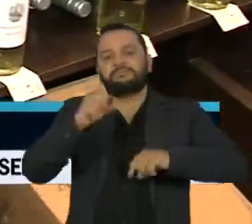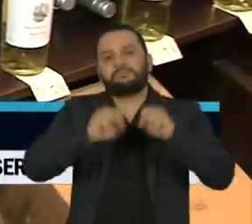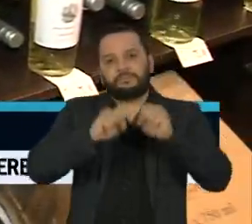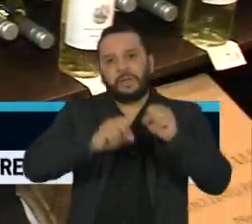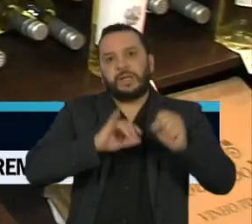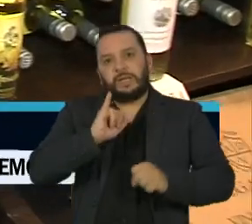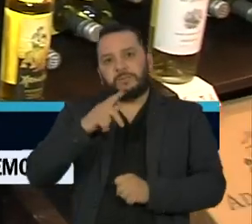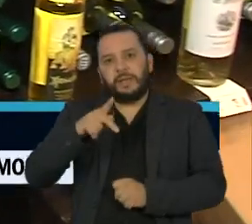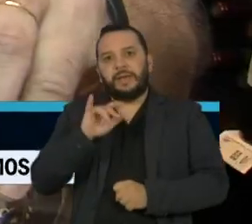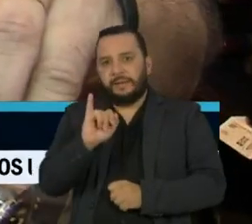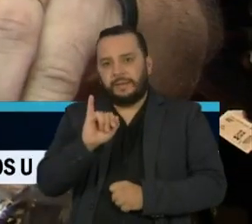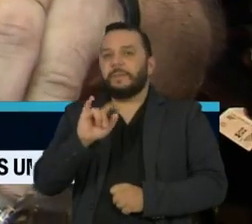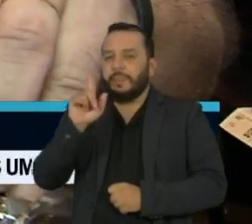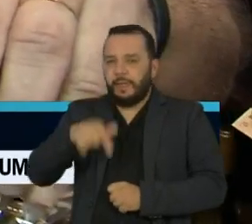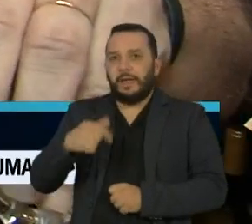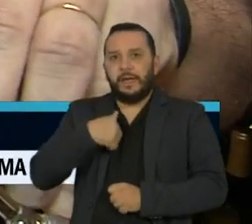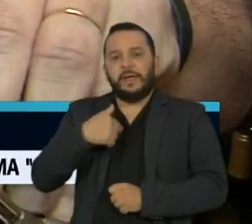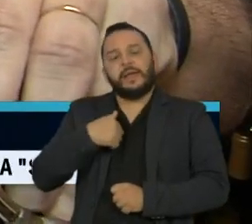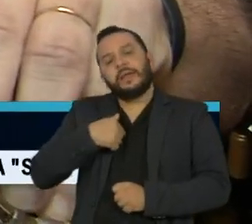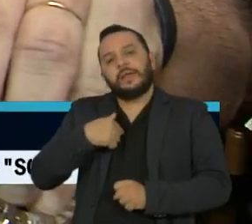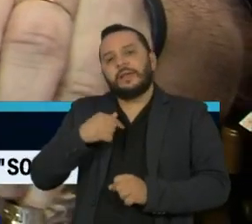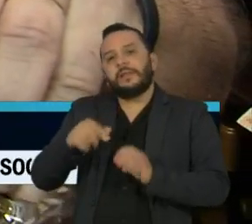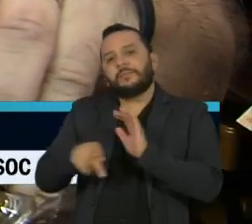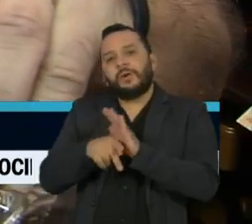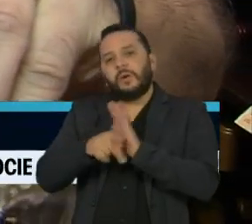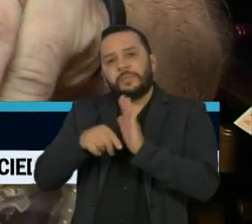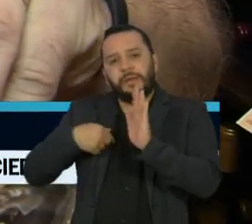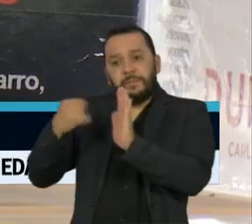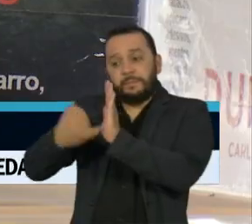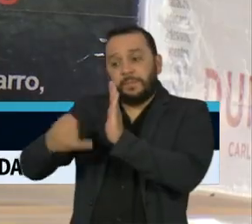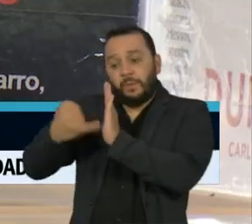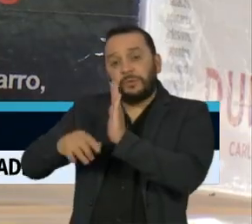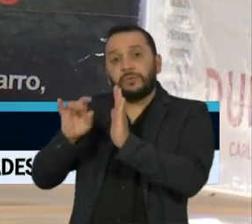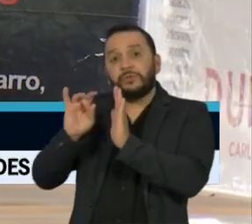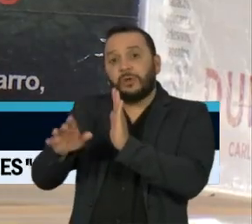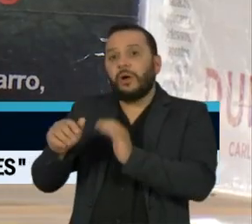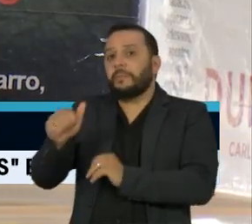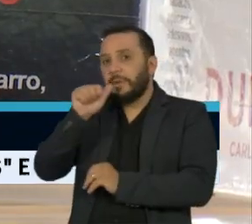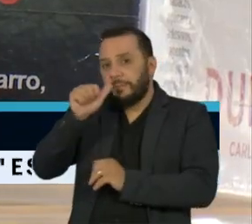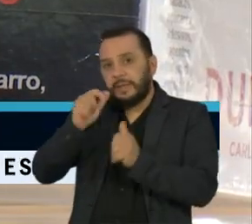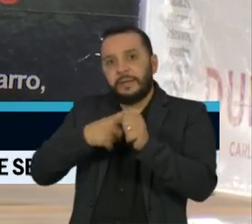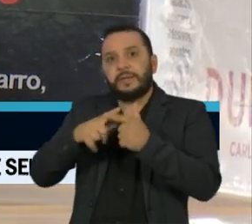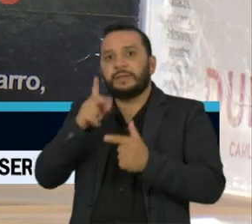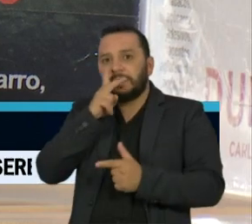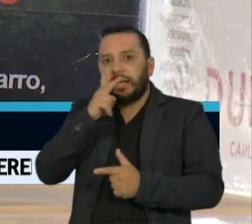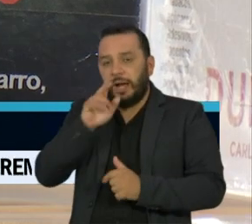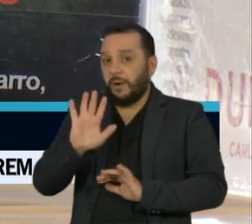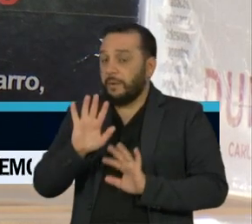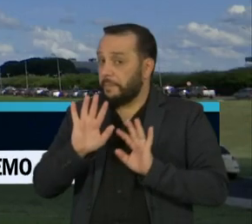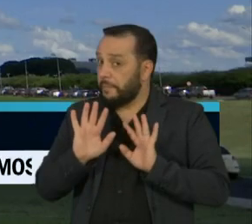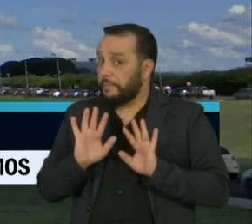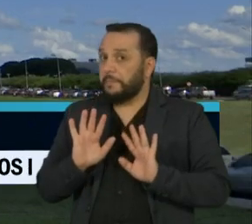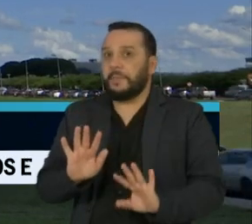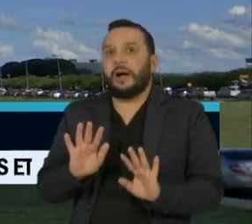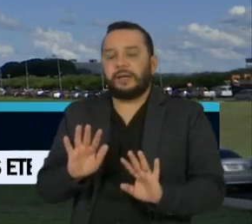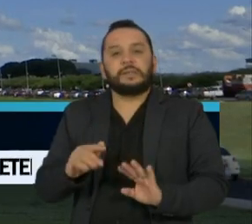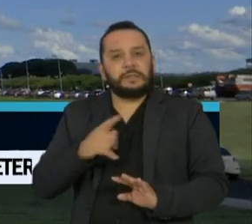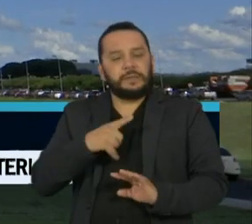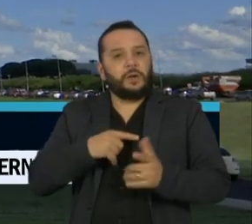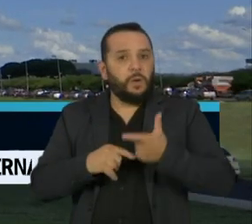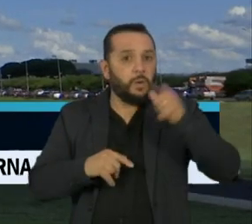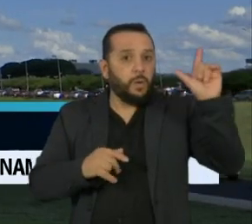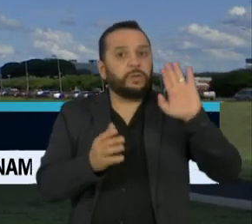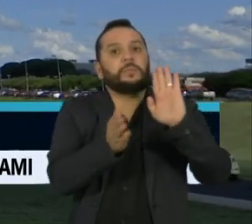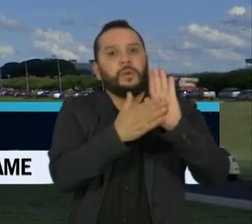transformado no imposto seletivo que se diria apenas sobre produtos como bebidas e cigarros mas vai concorrer com